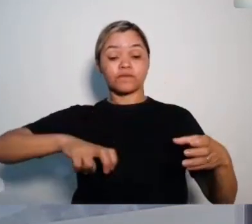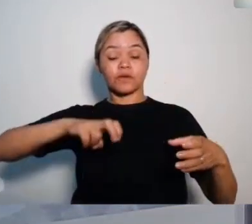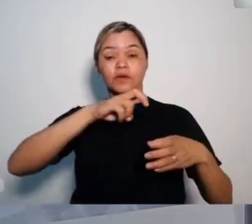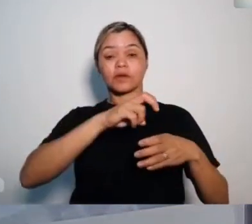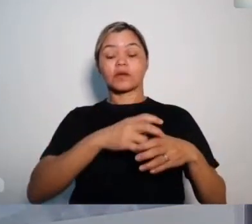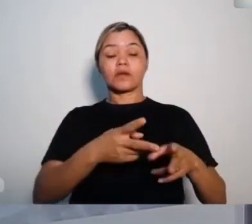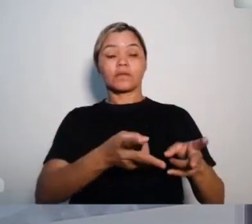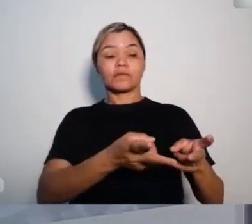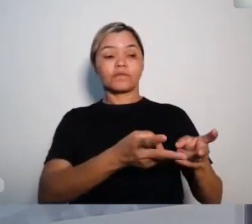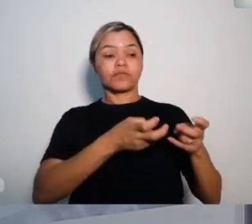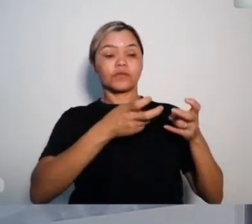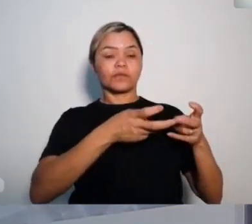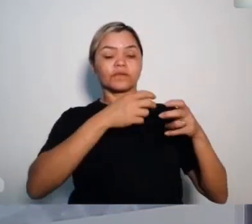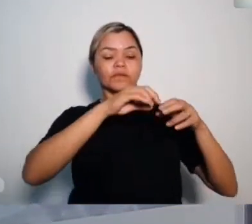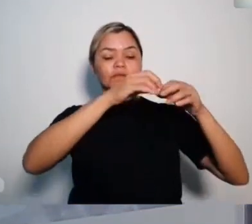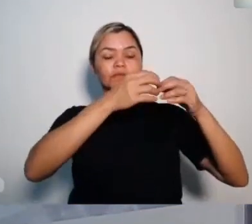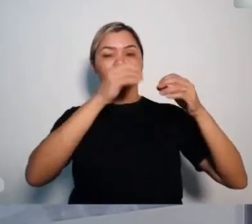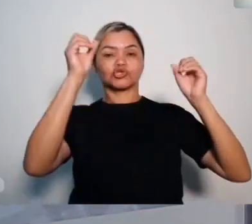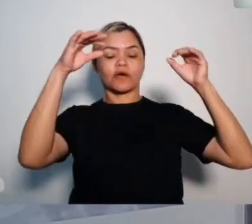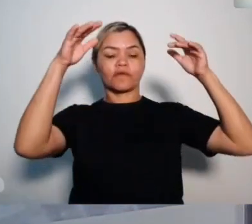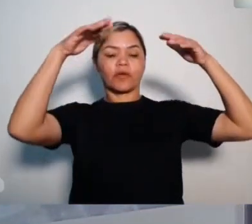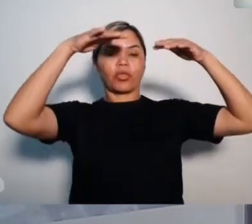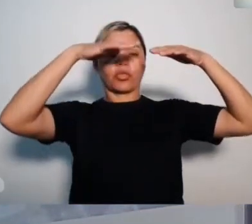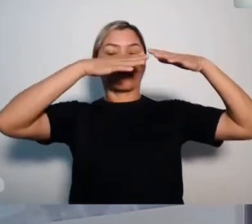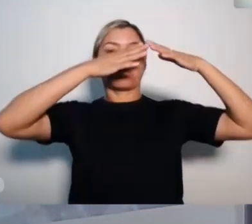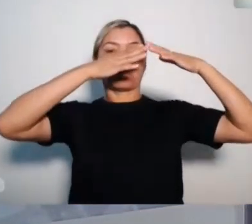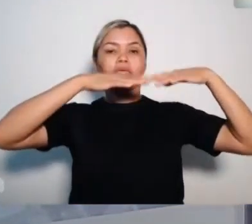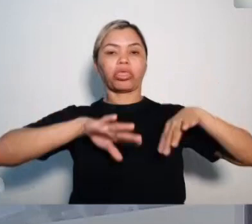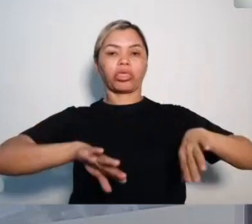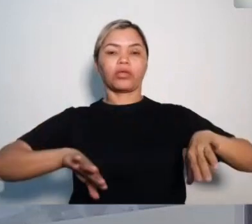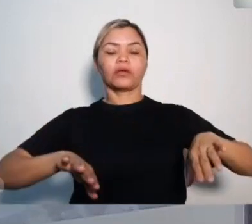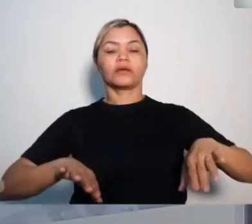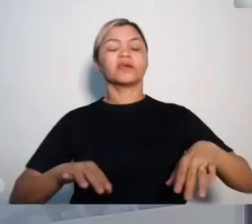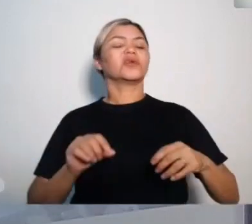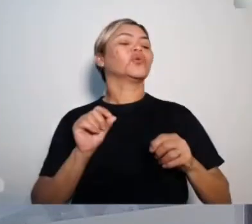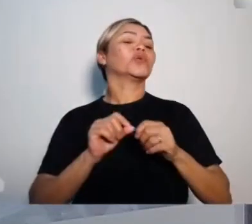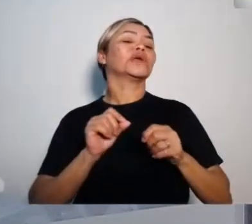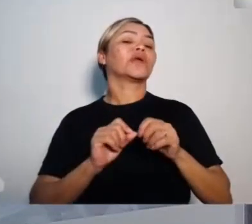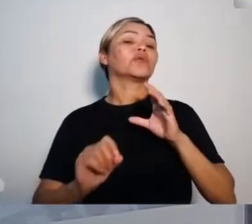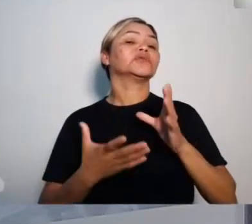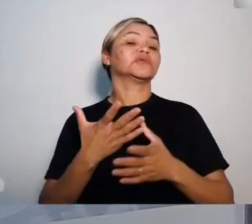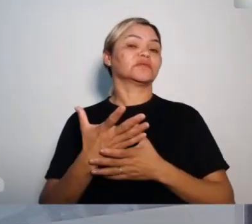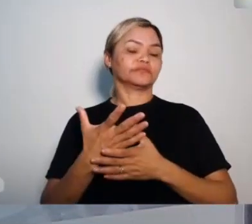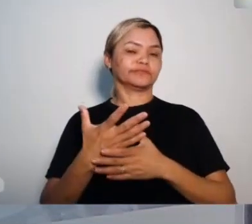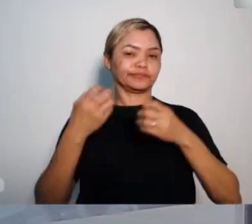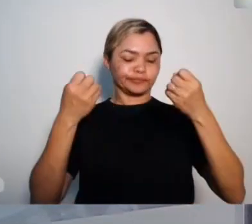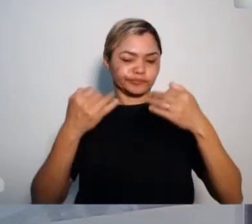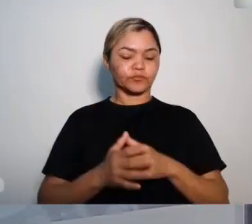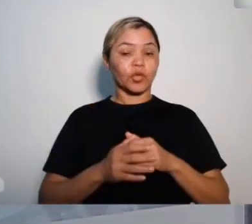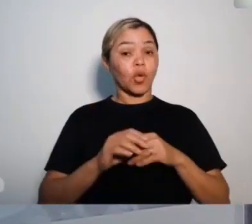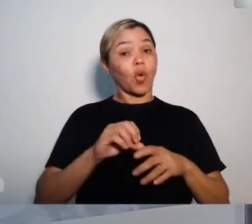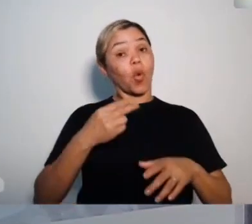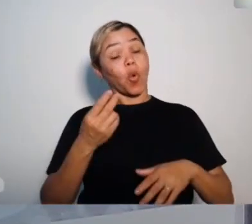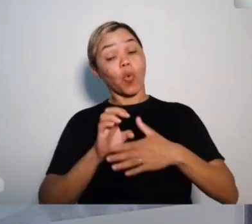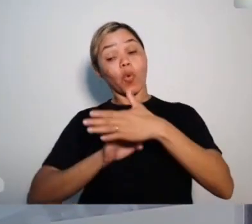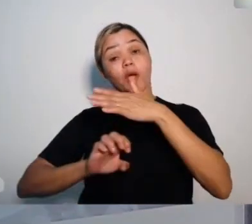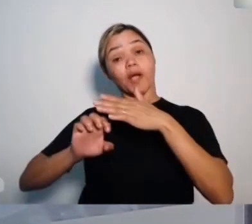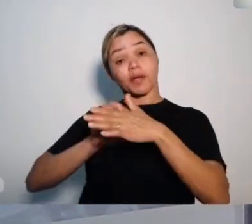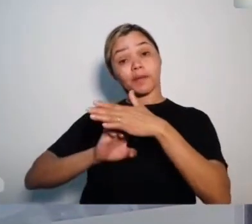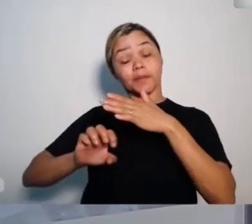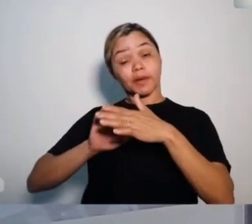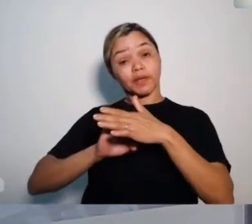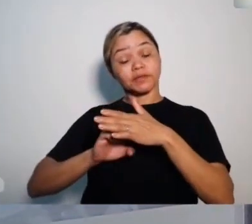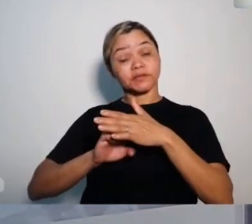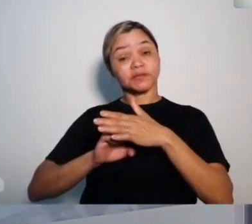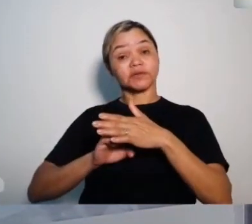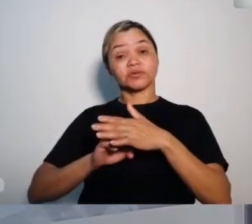que chove, afunda. A questão é o seguinte, bom, ou a empresa